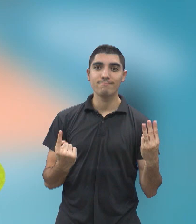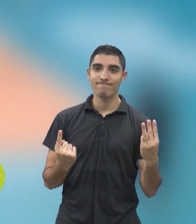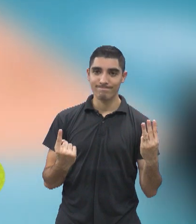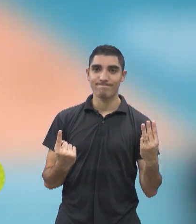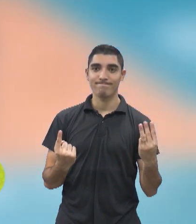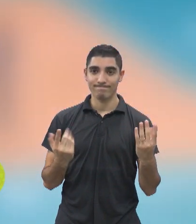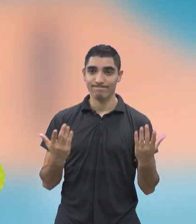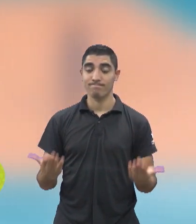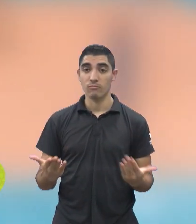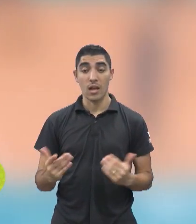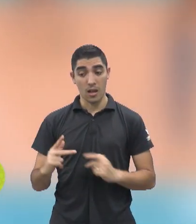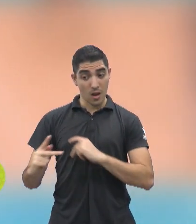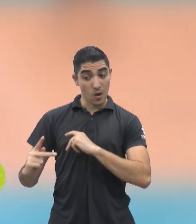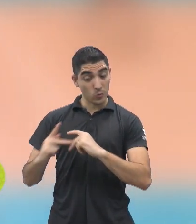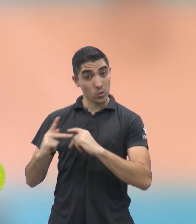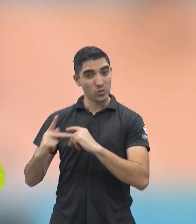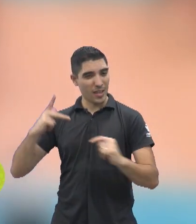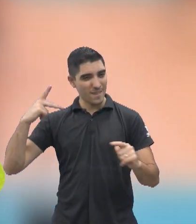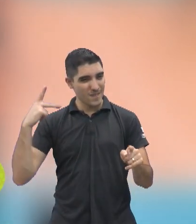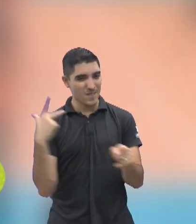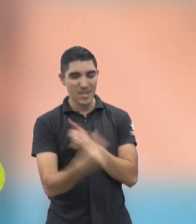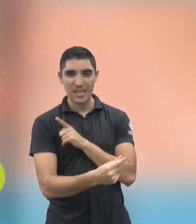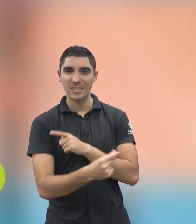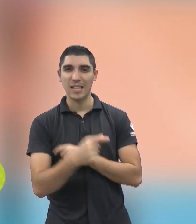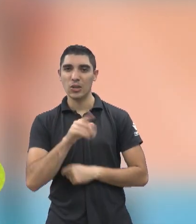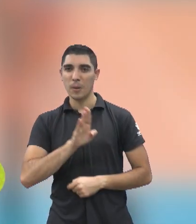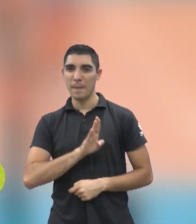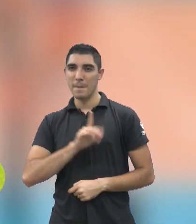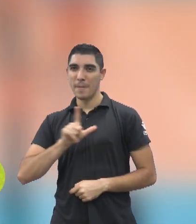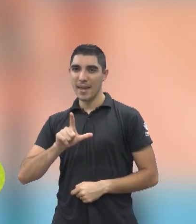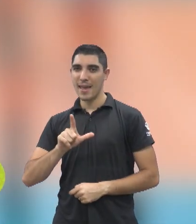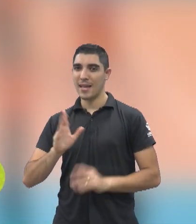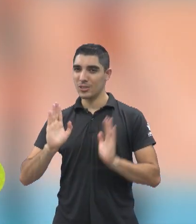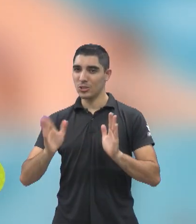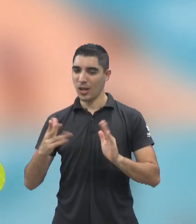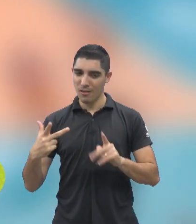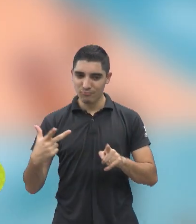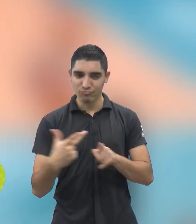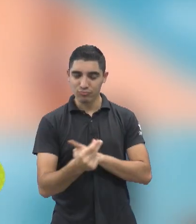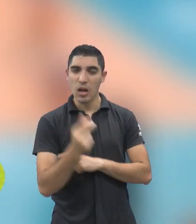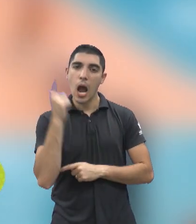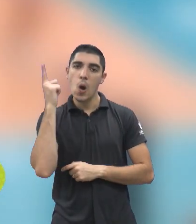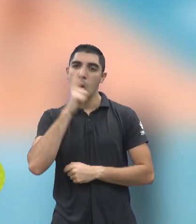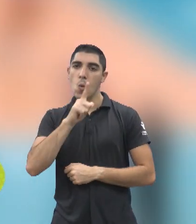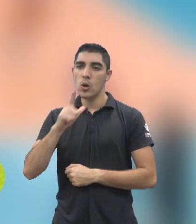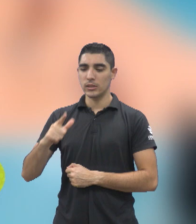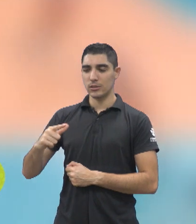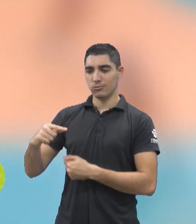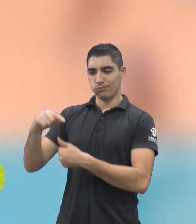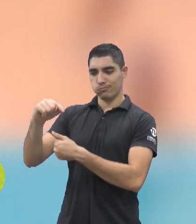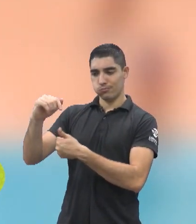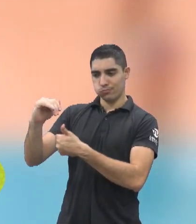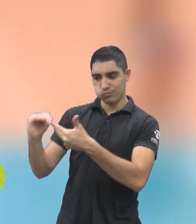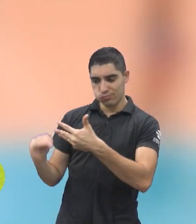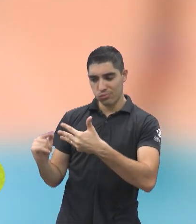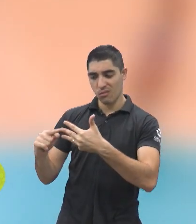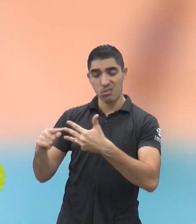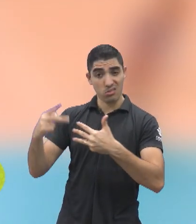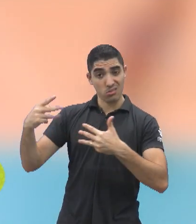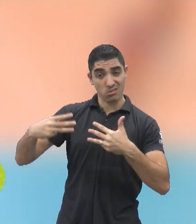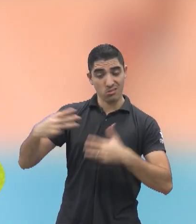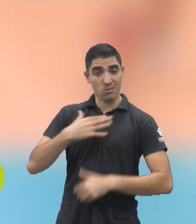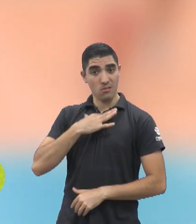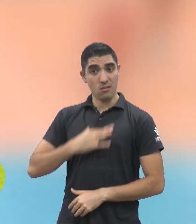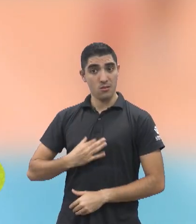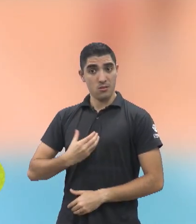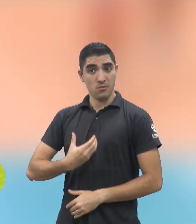vitória joseense contra os donos da casa, o Blumenau, que garantiu o 3º lugar na competição, amenizou o gosto amargo de não